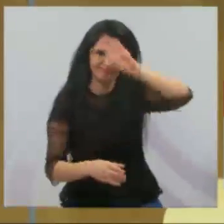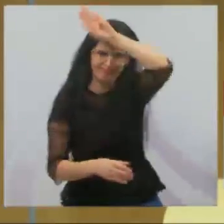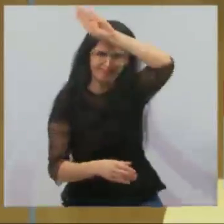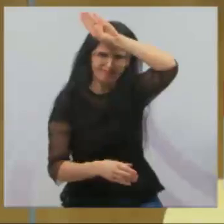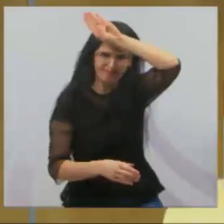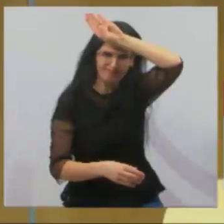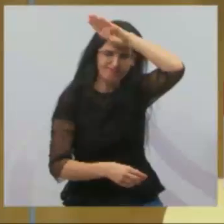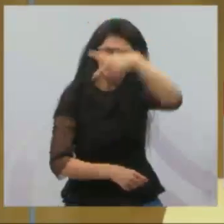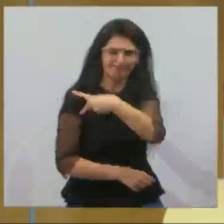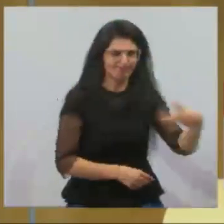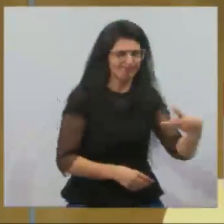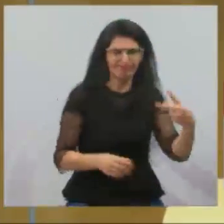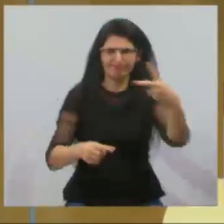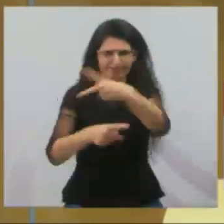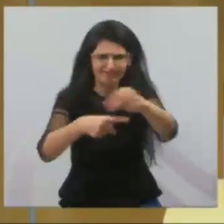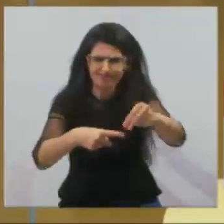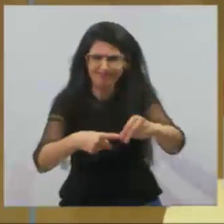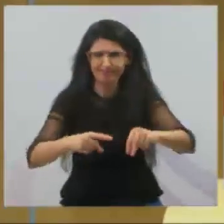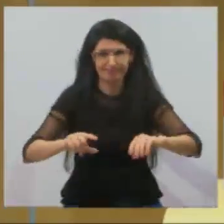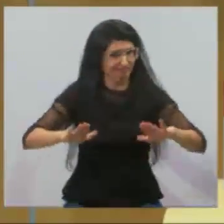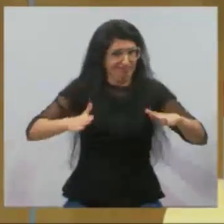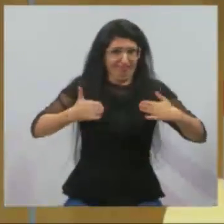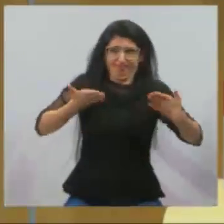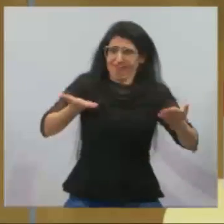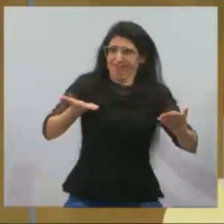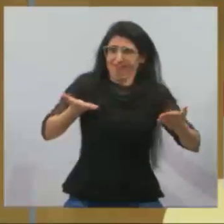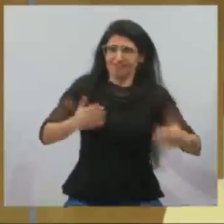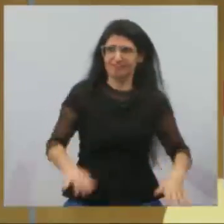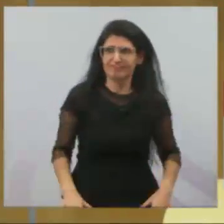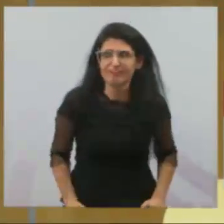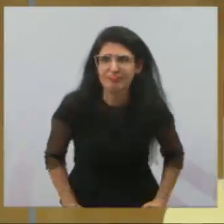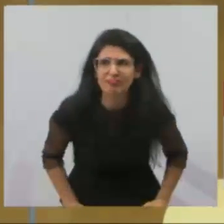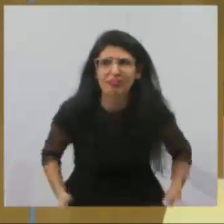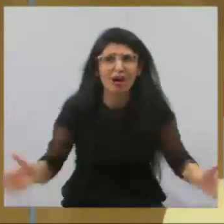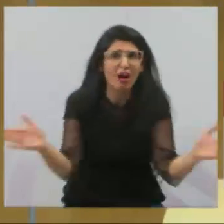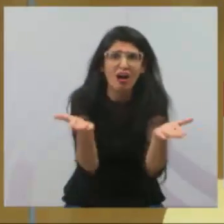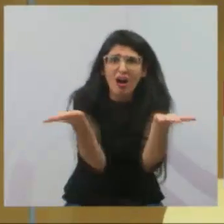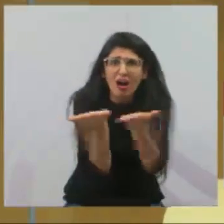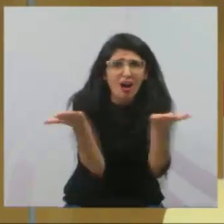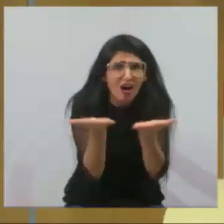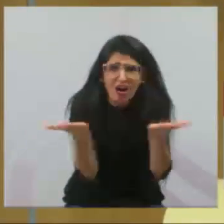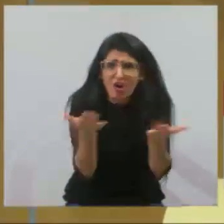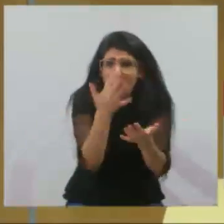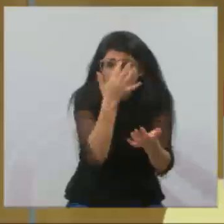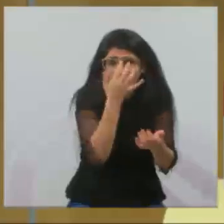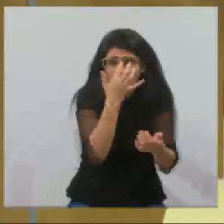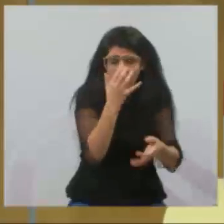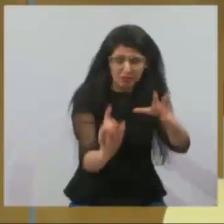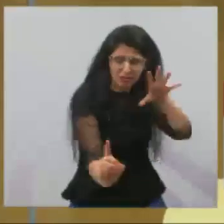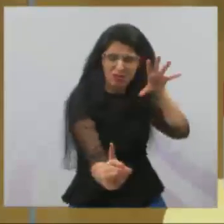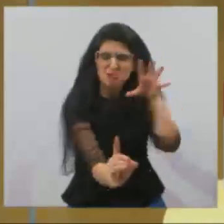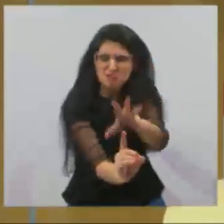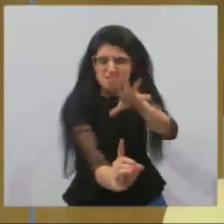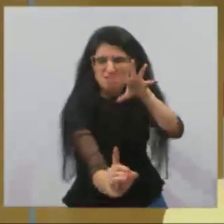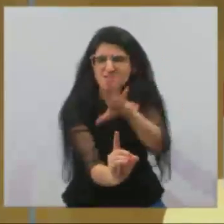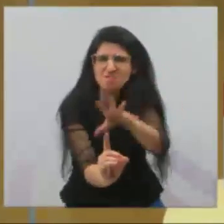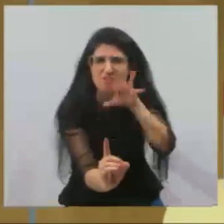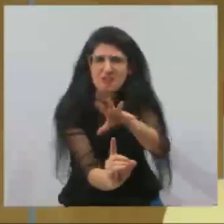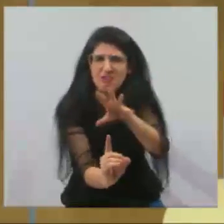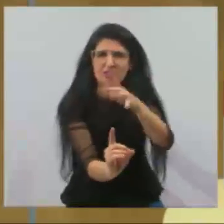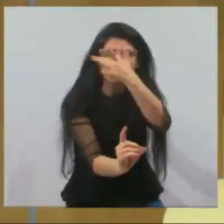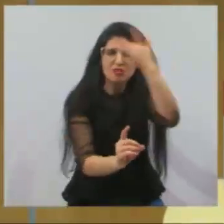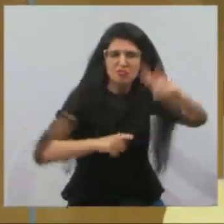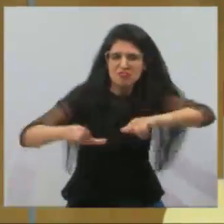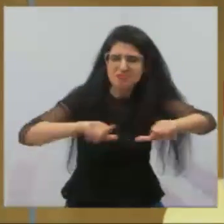mais, nada menos do que um dos maiores ataques em cima da classe trabalhadora. E hoje está repercutindo, não só